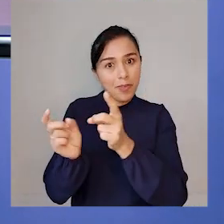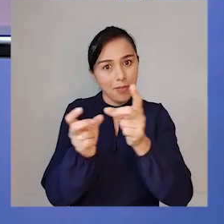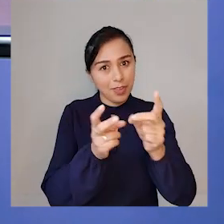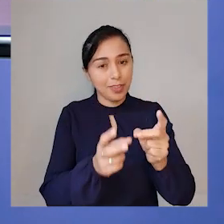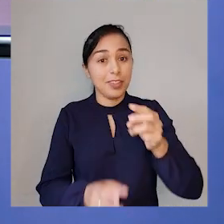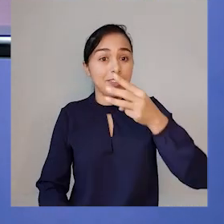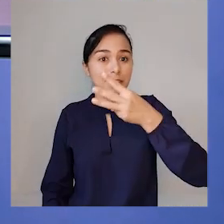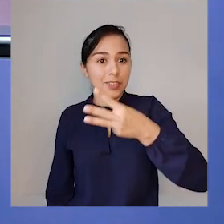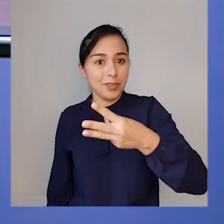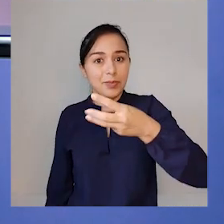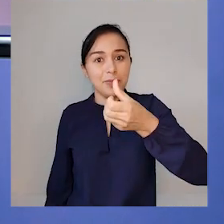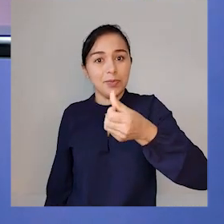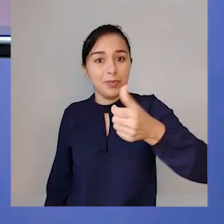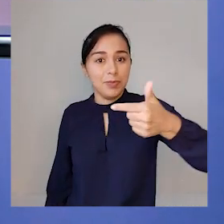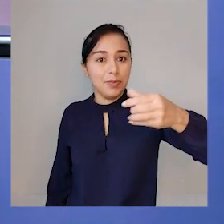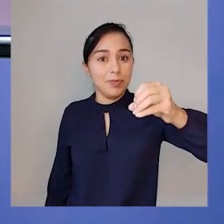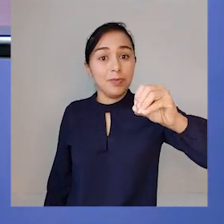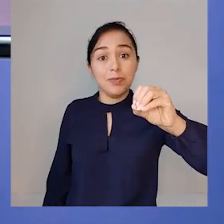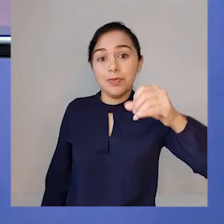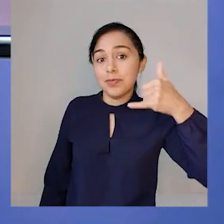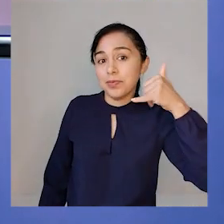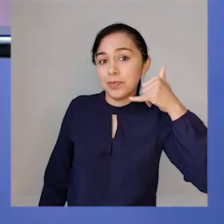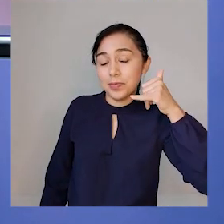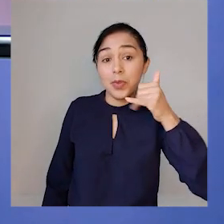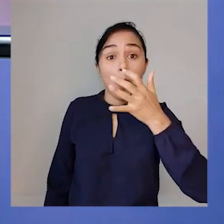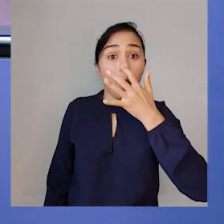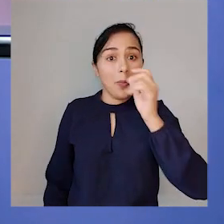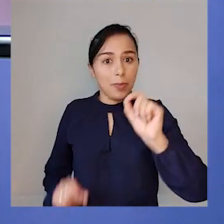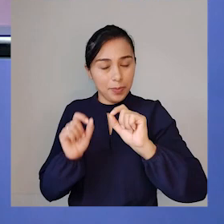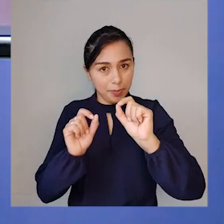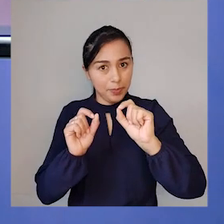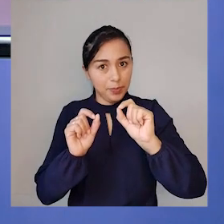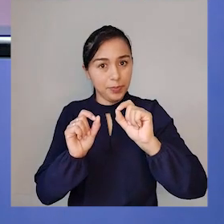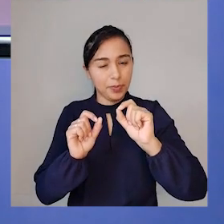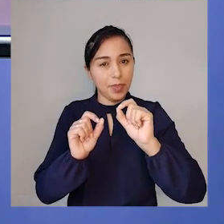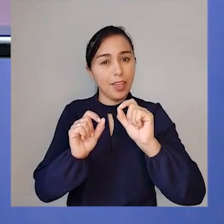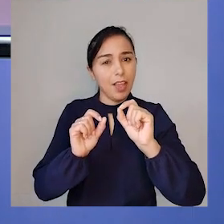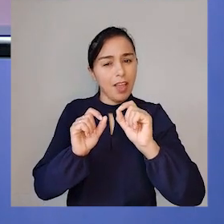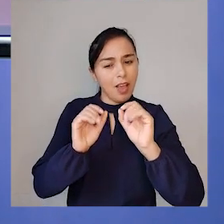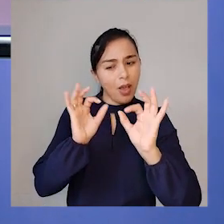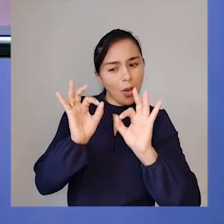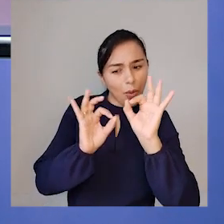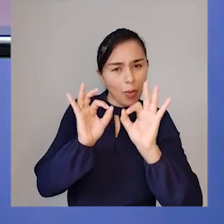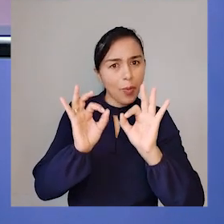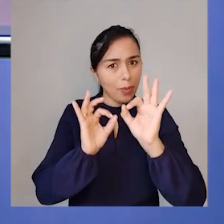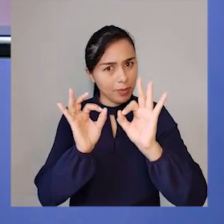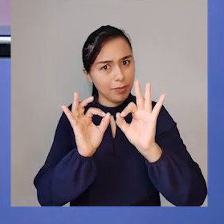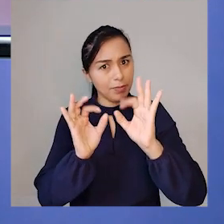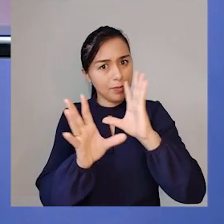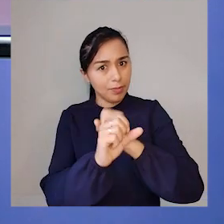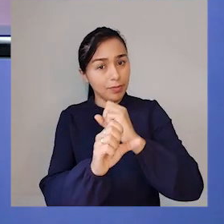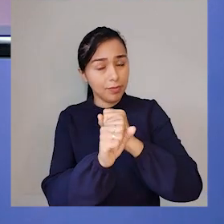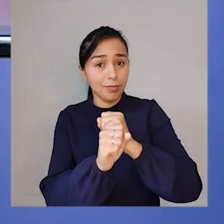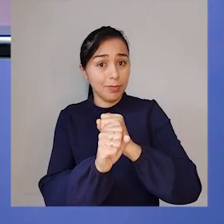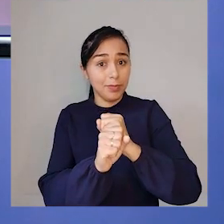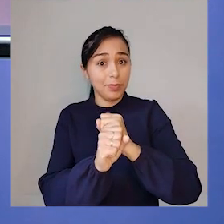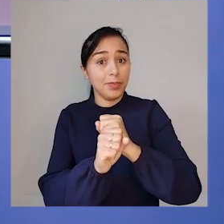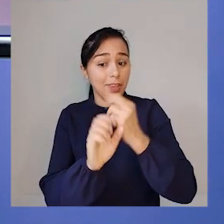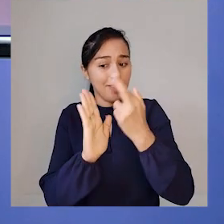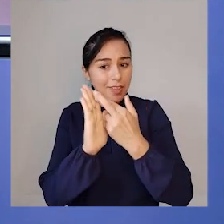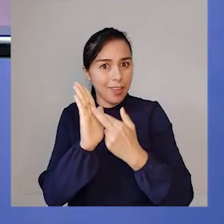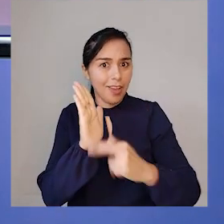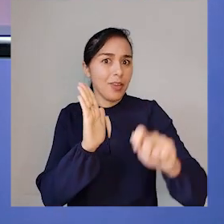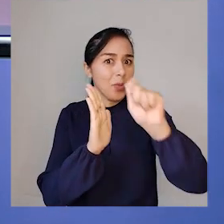3.620 celulares. Observem que o desenvolvimento do cálculo formar o algoritmo é muito fácil.